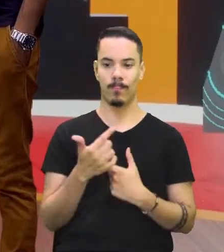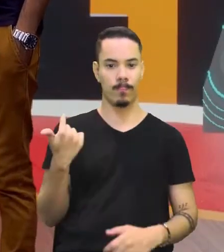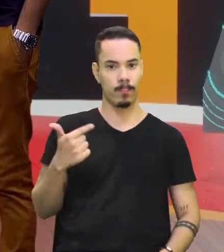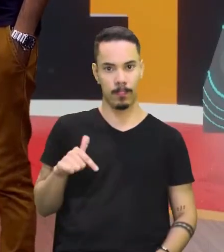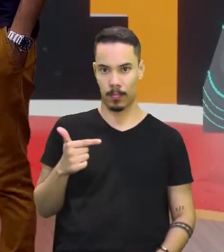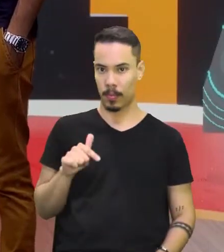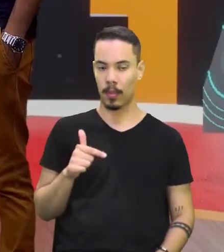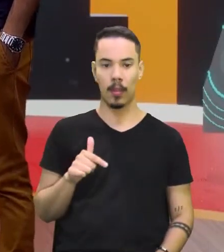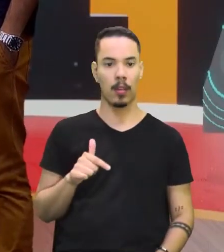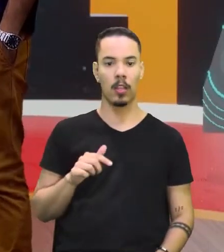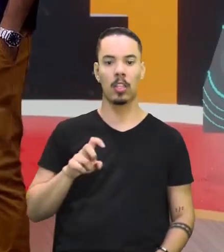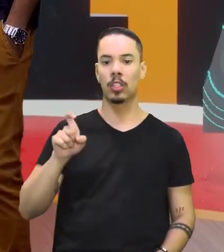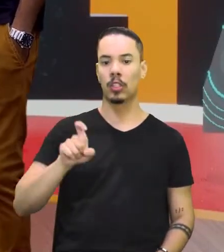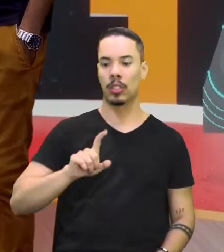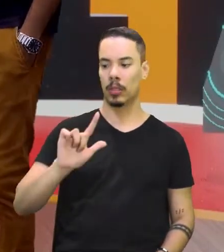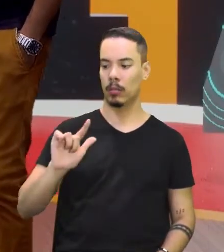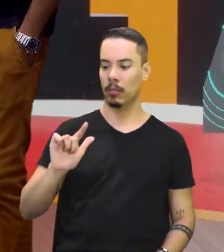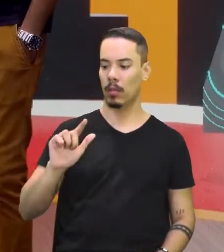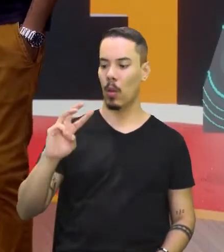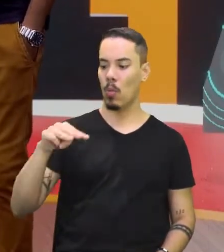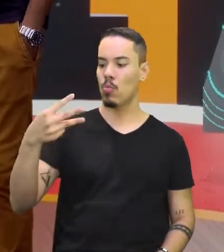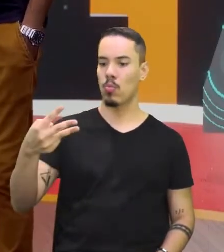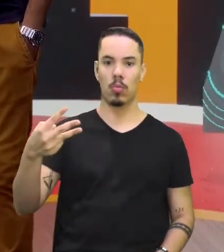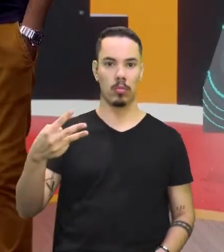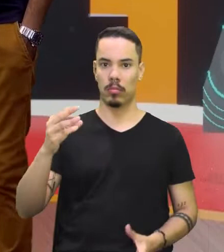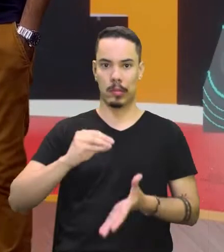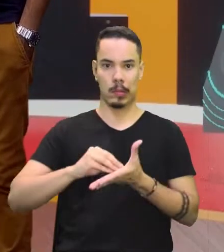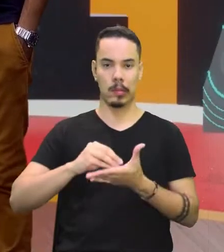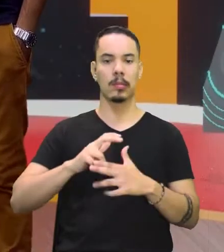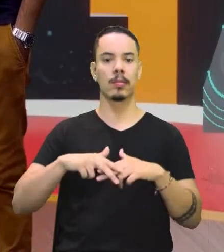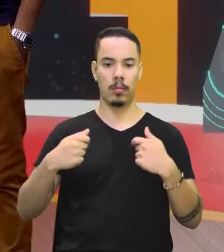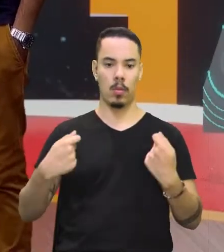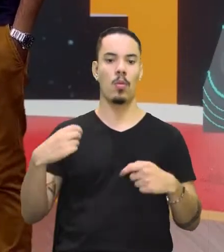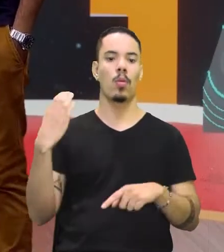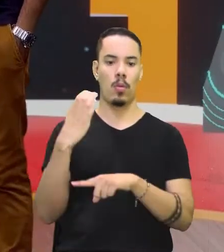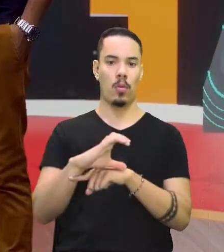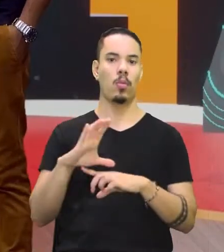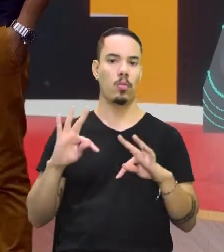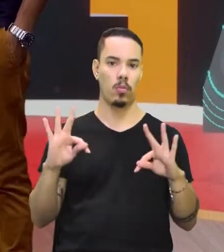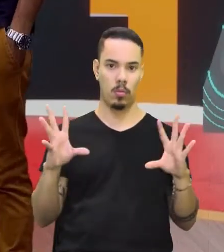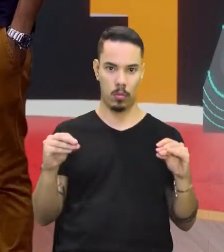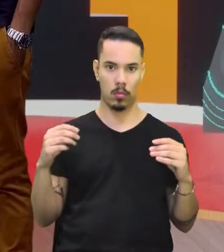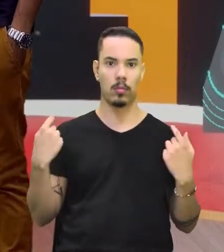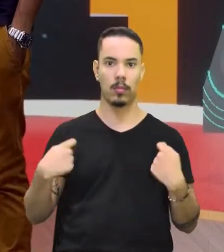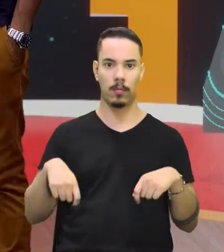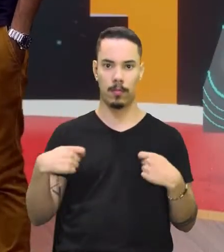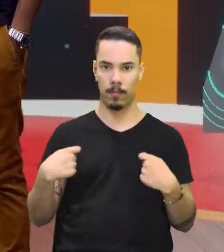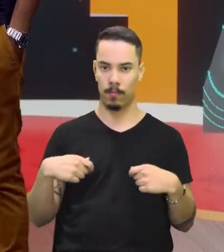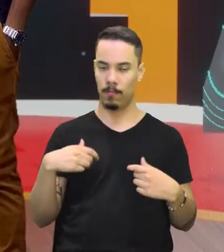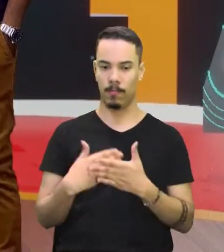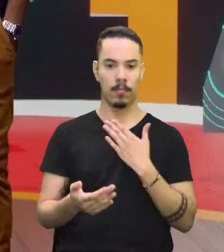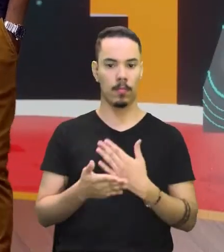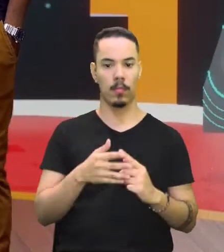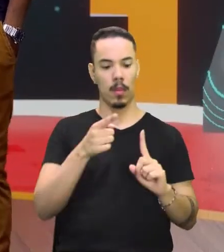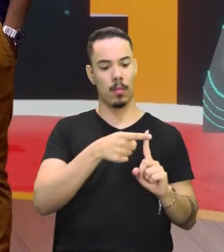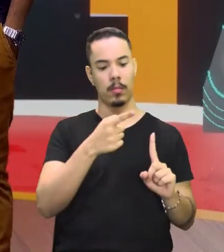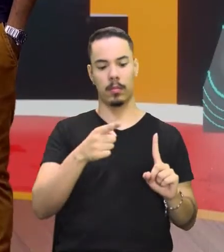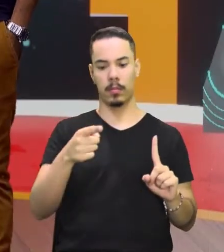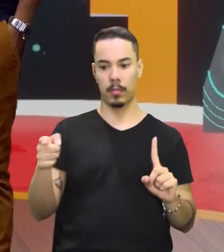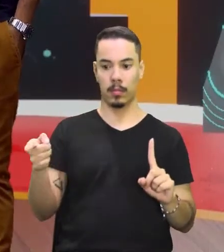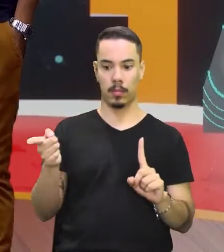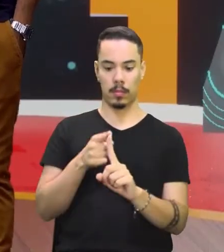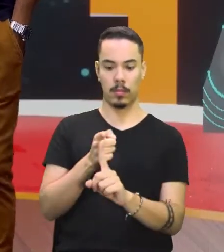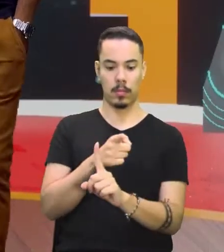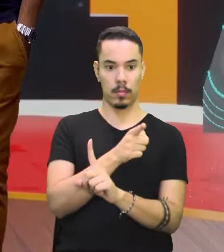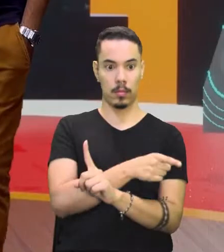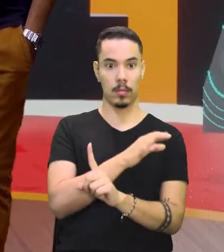temos x ao cubo, então zera. Preciso colocar. Tem que colocar Tem todos. que colocar. Todos. Em ordem decrescente, todos. Certo? Até aí tudo